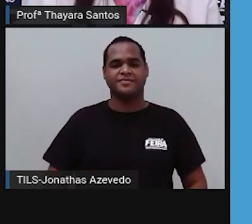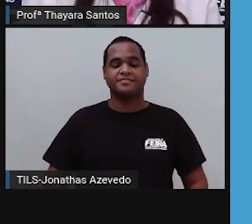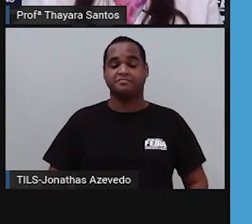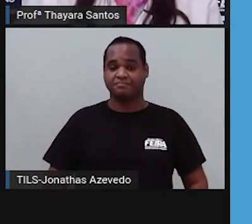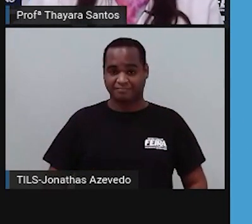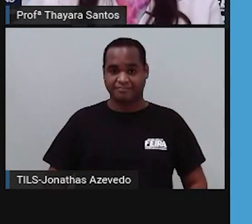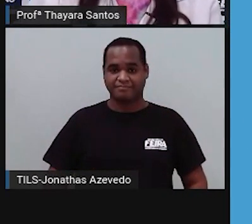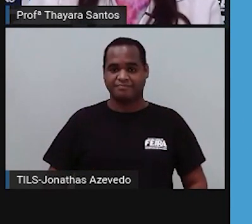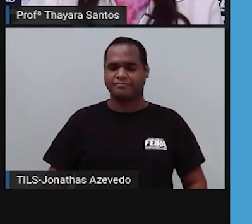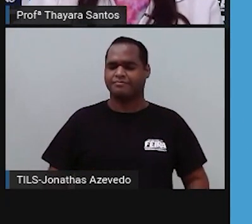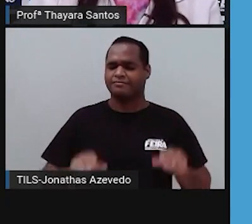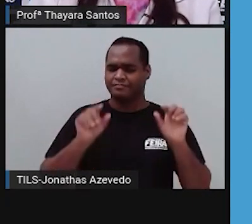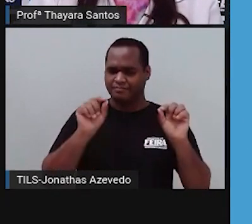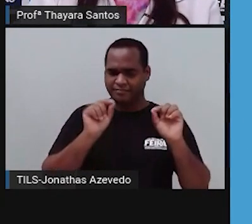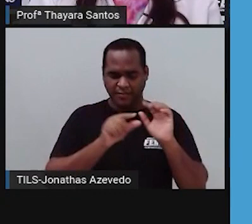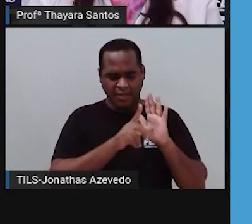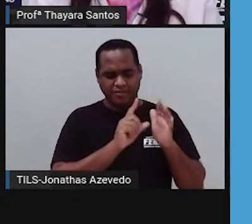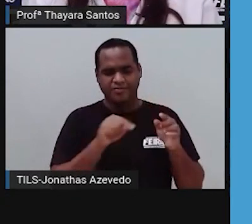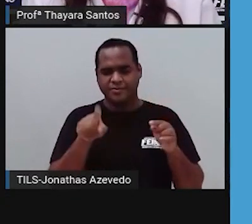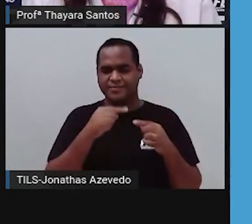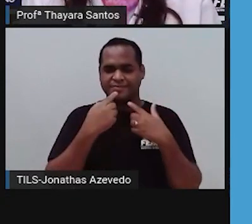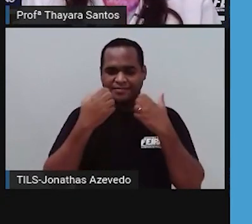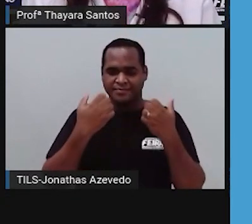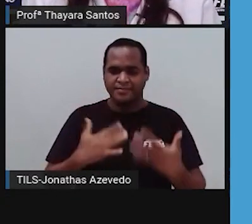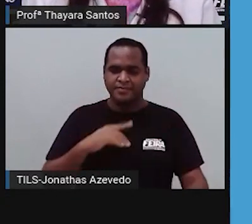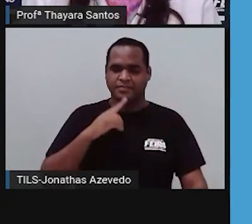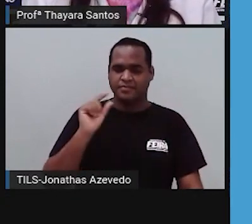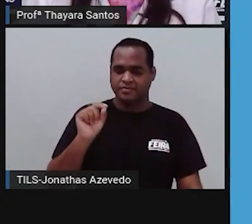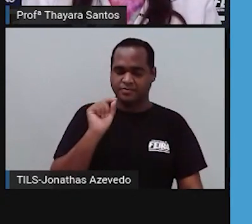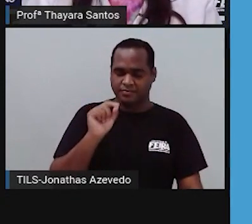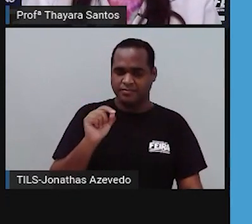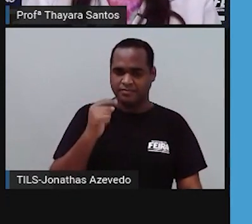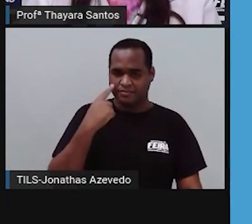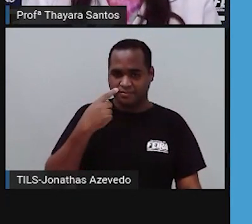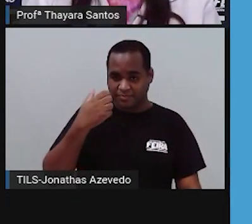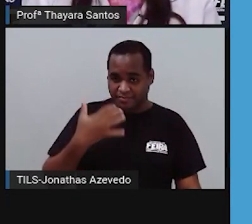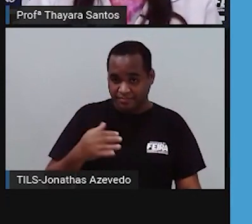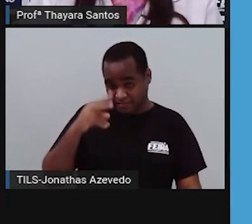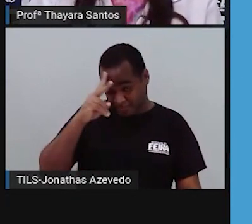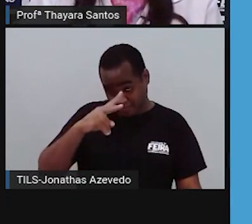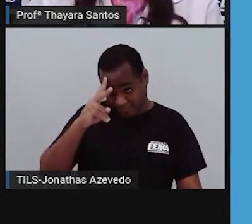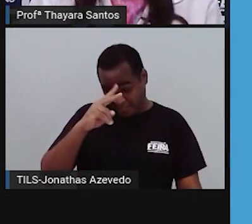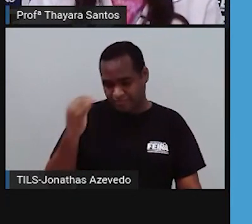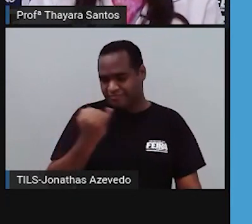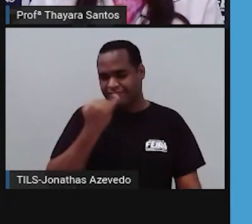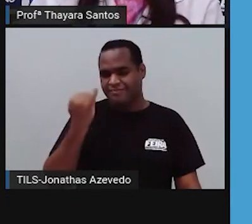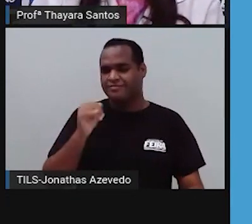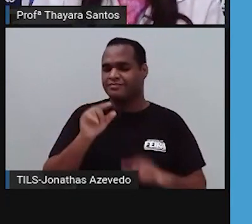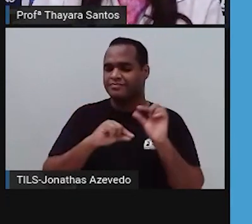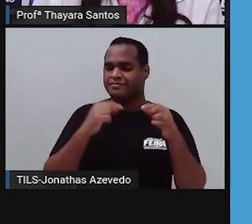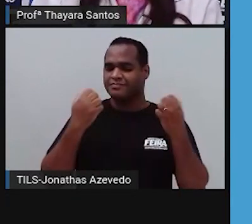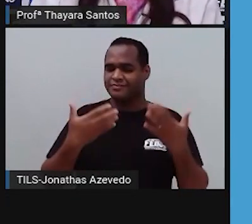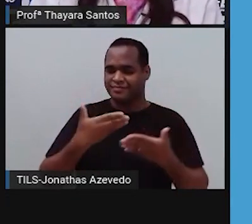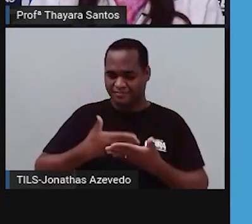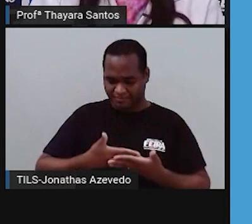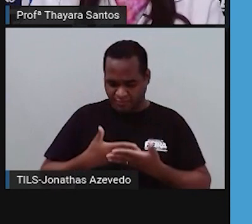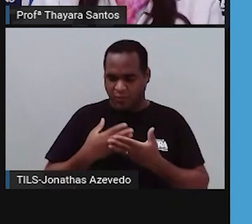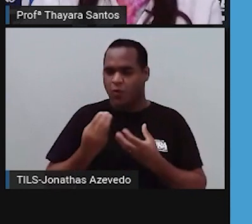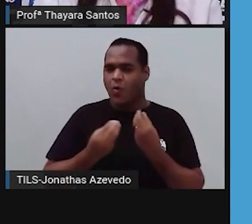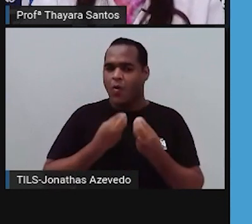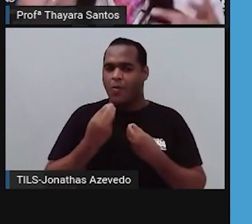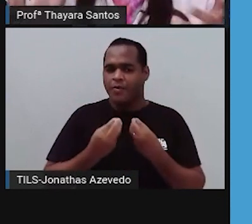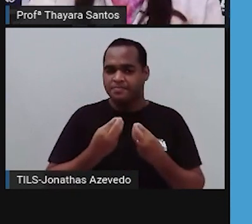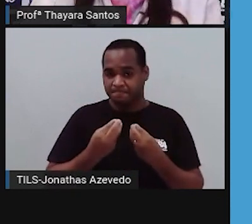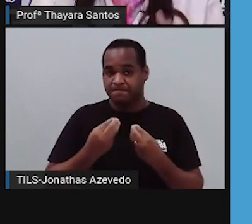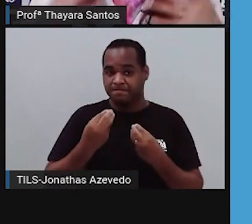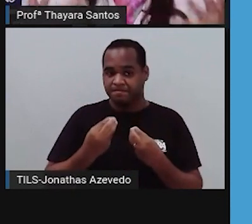Só que, antes da gente falar sobre essas fases do desenvolvimento, a gente precisa relembrar como é que esse bebezinho chegou até lá, né? Como é que